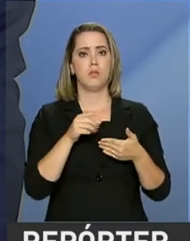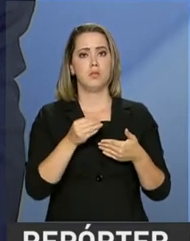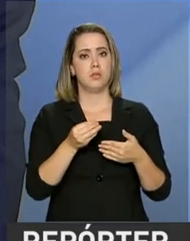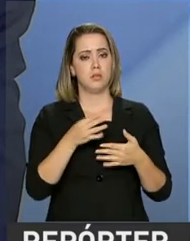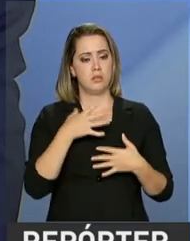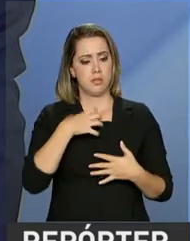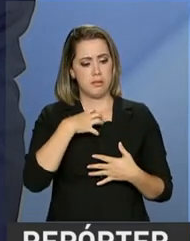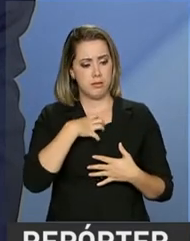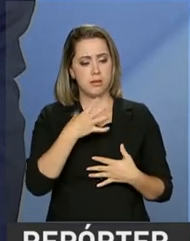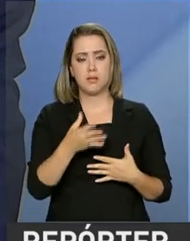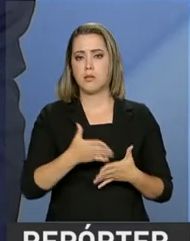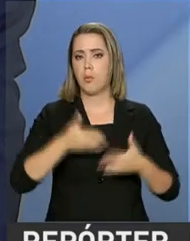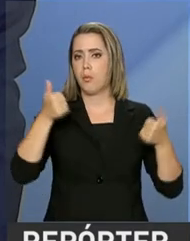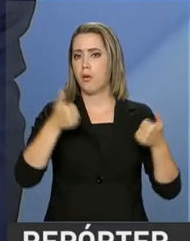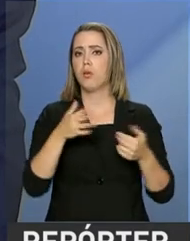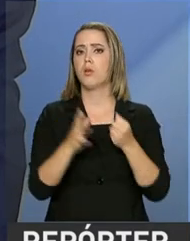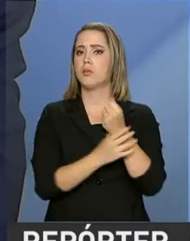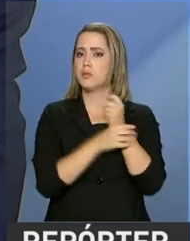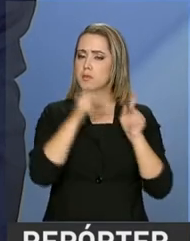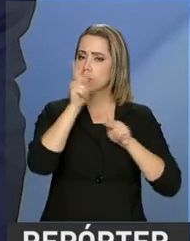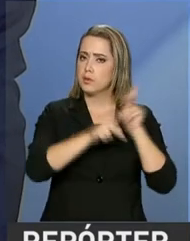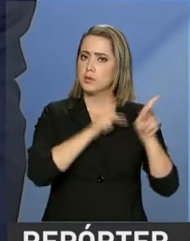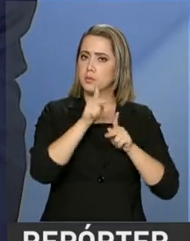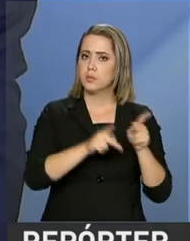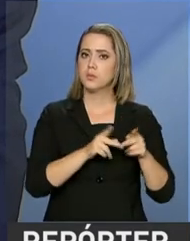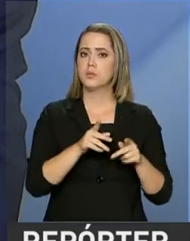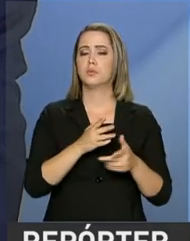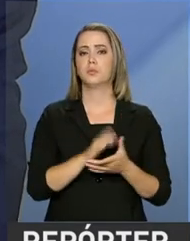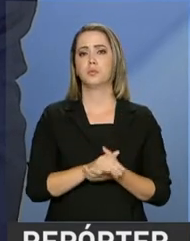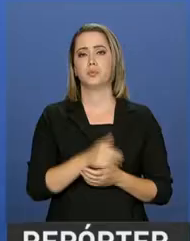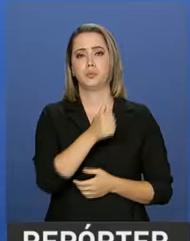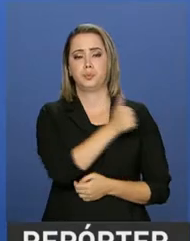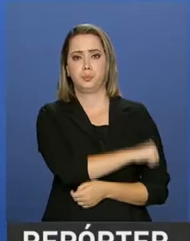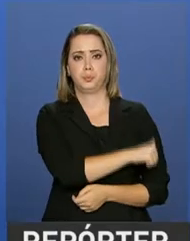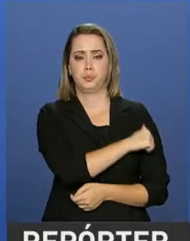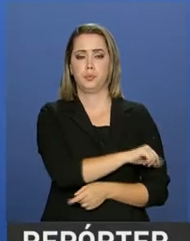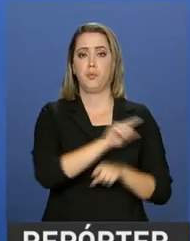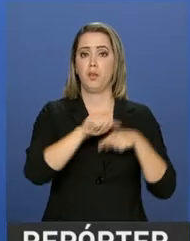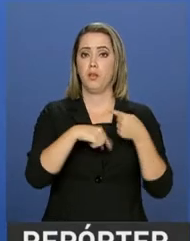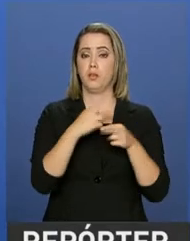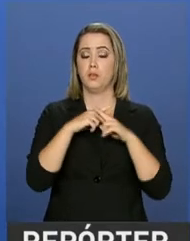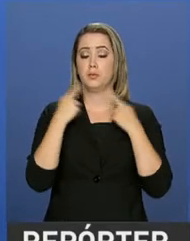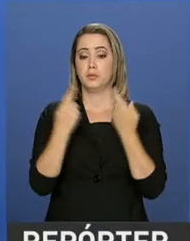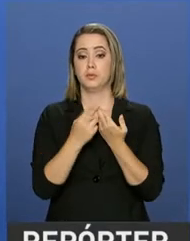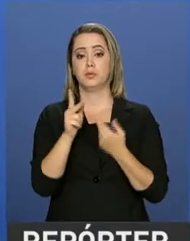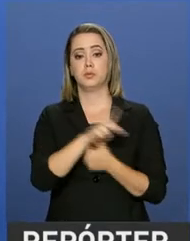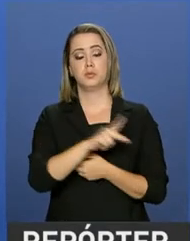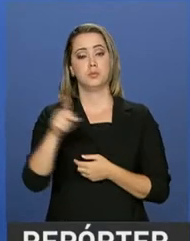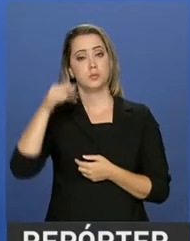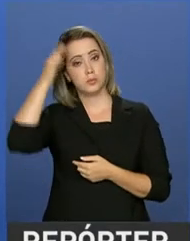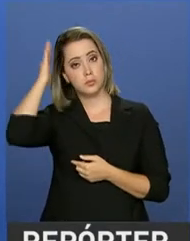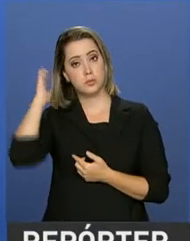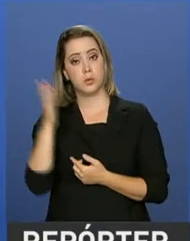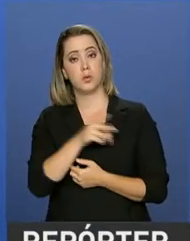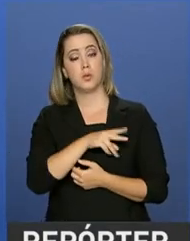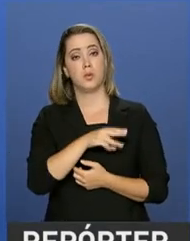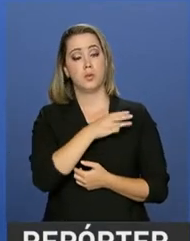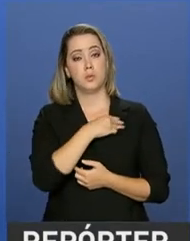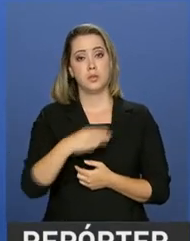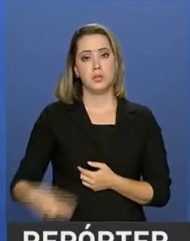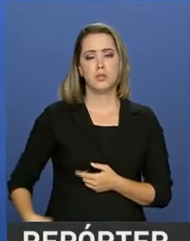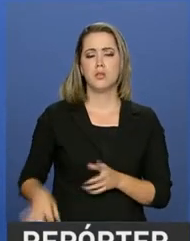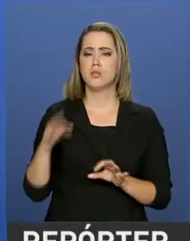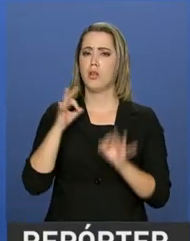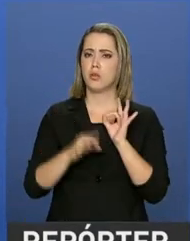que é a segurança pública à população do rio de janeiro depois da reunião com o presidente michel temer o ministro da justiça também